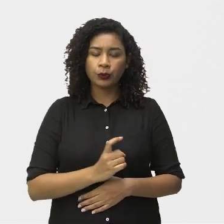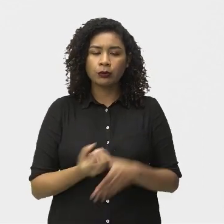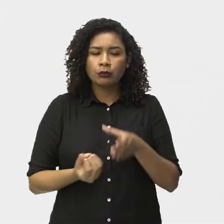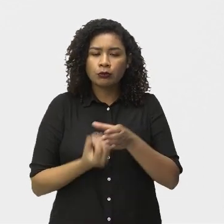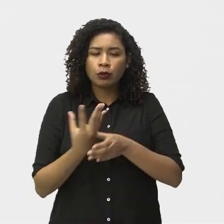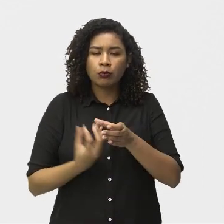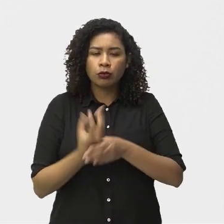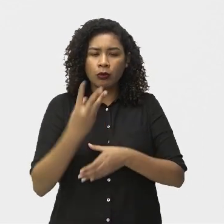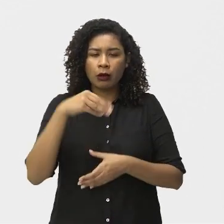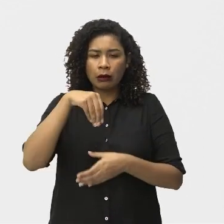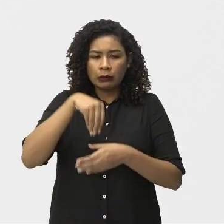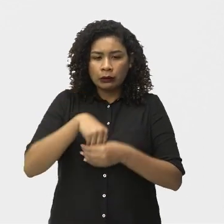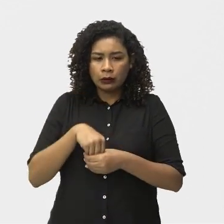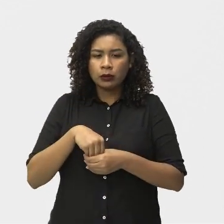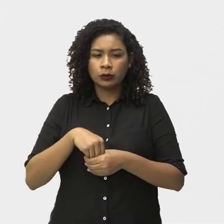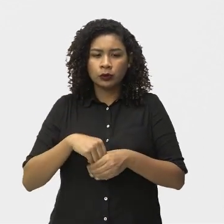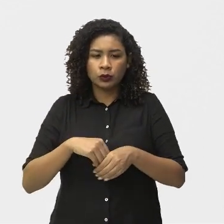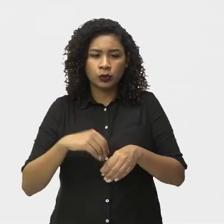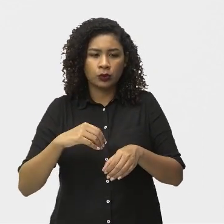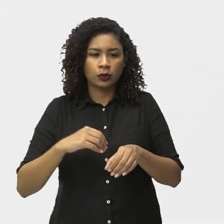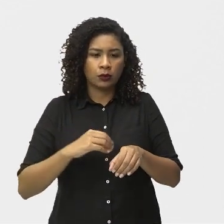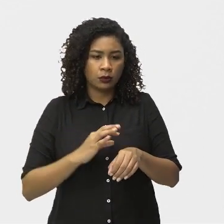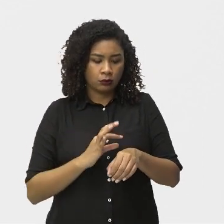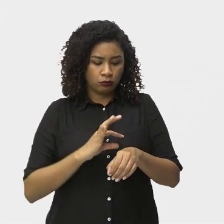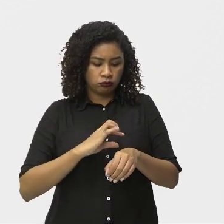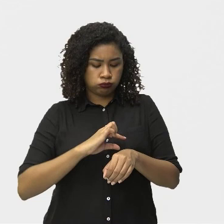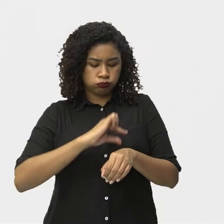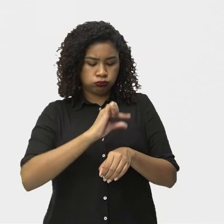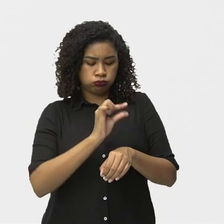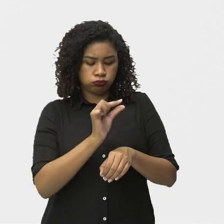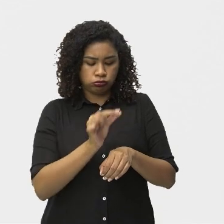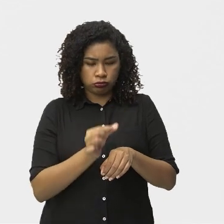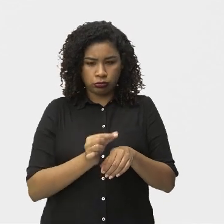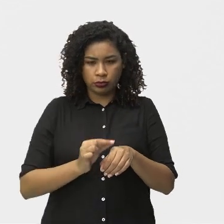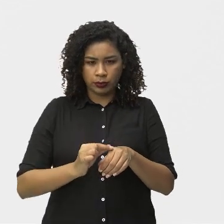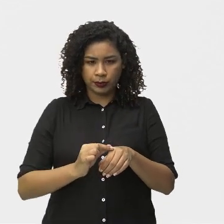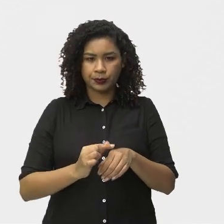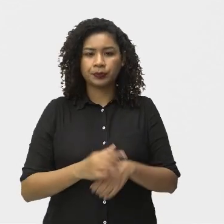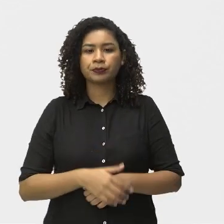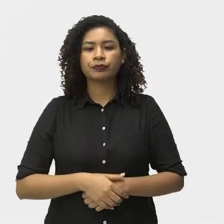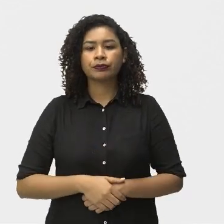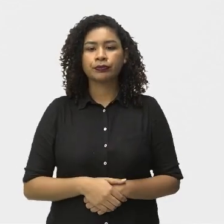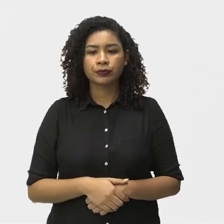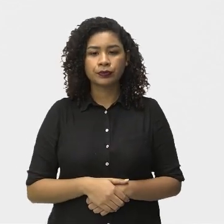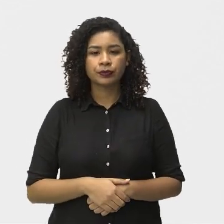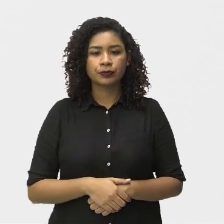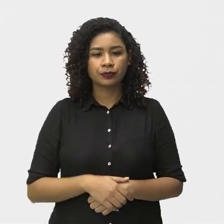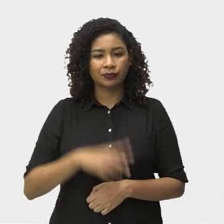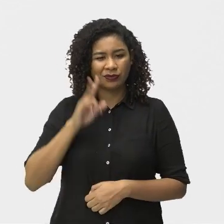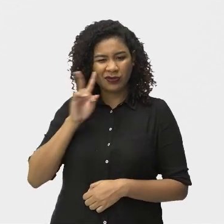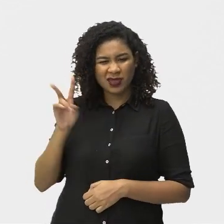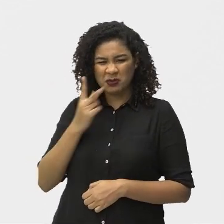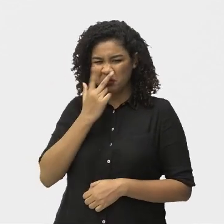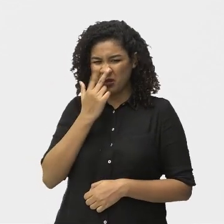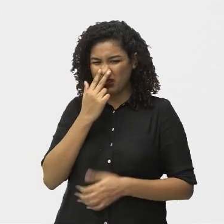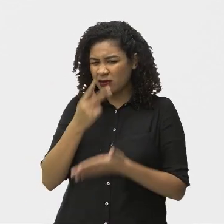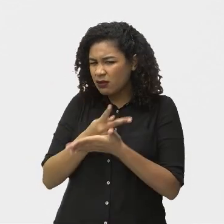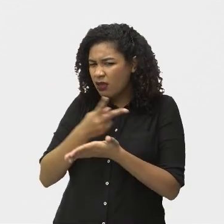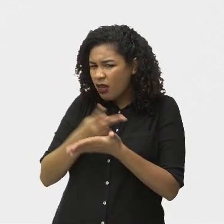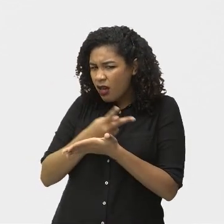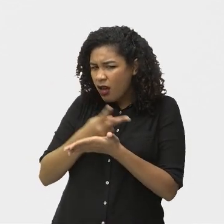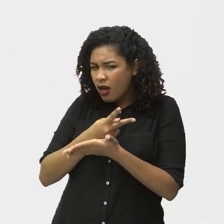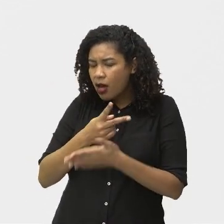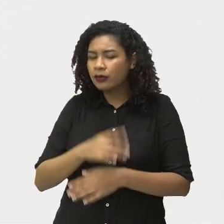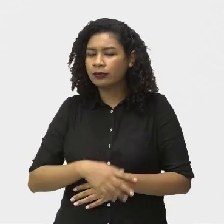dos túbulos seminíferos e ficam armazenados nos ductos deferentes. Então, olha só, tem alguma coisinha errada aí. Como a gente